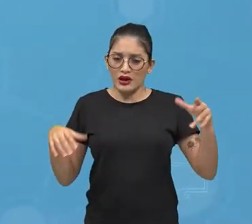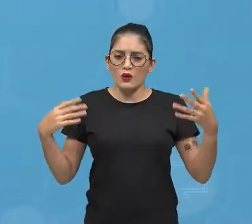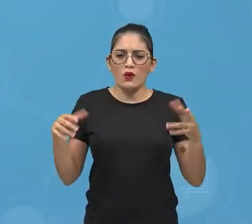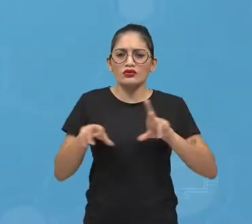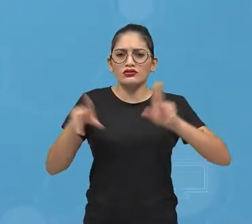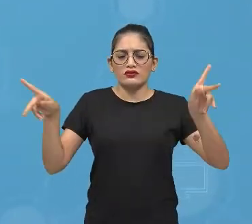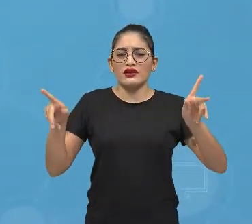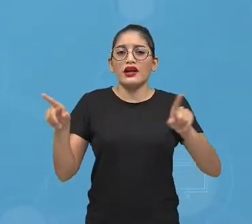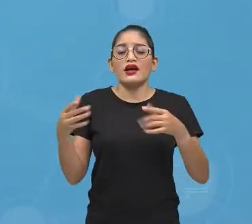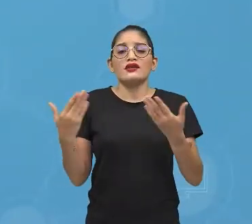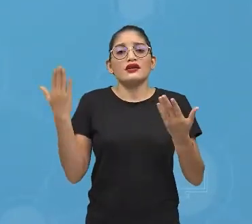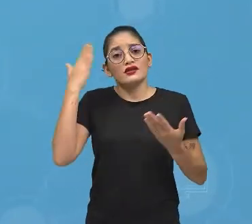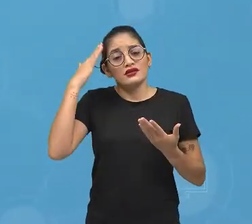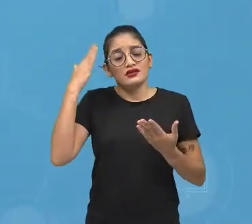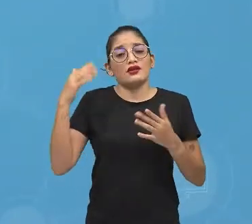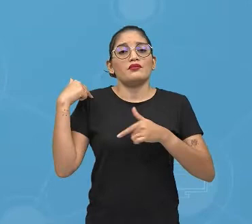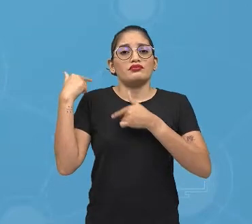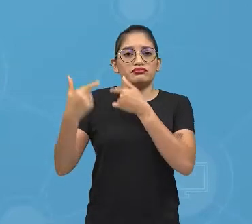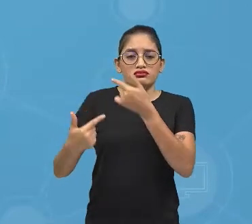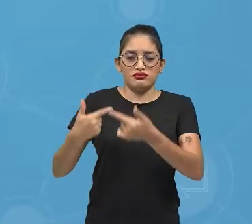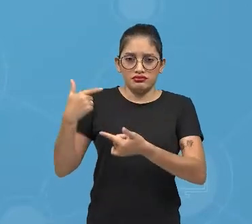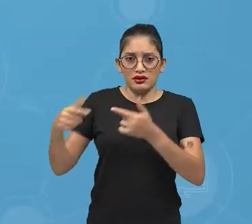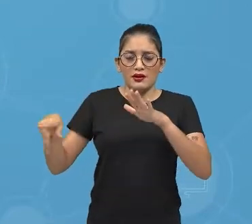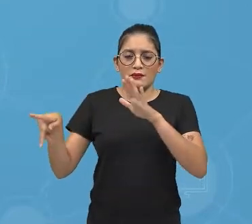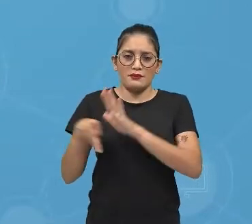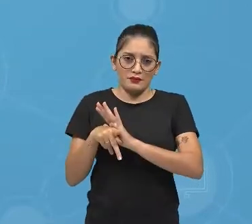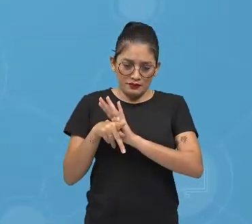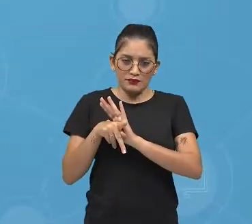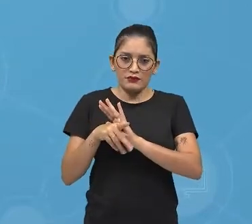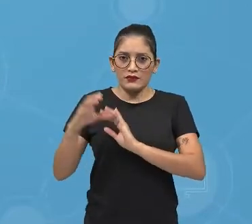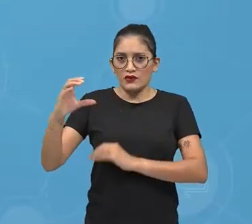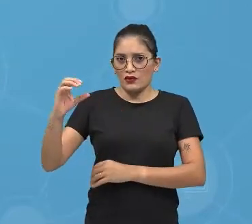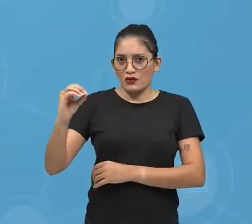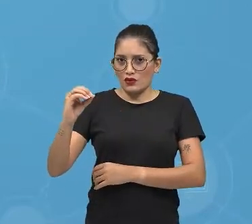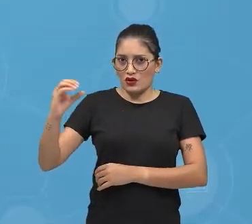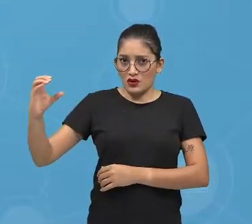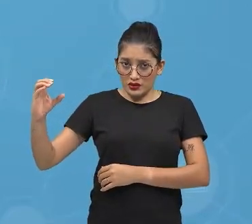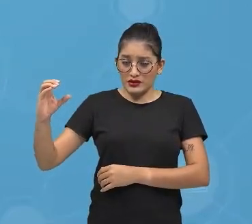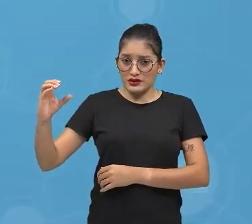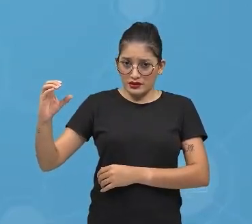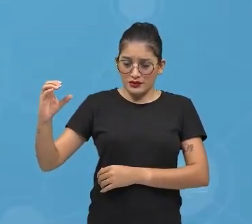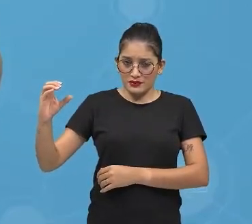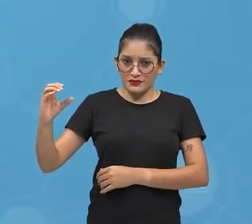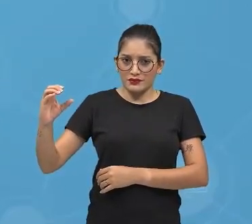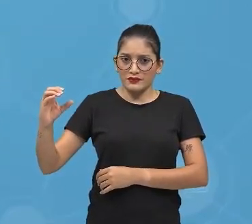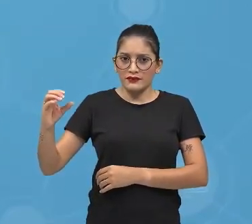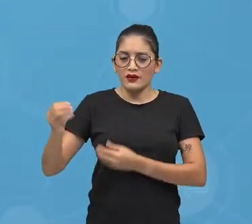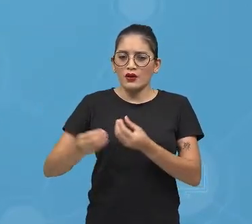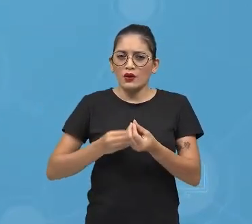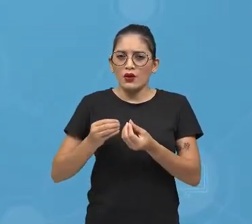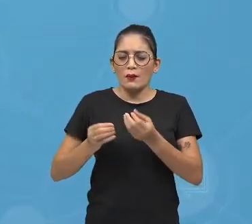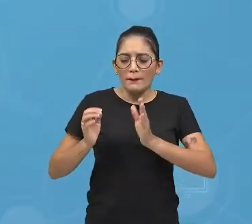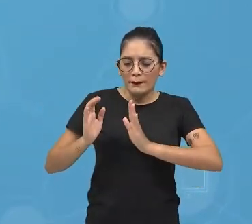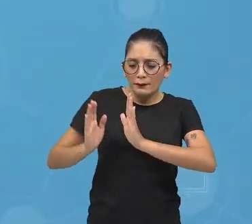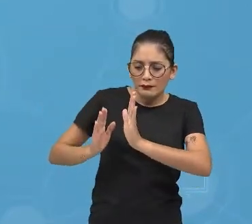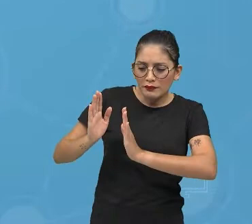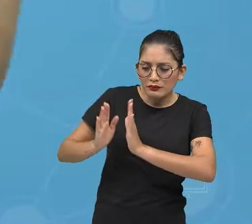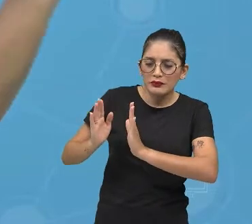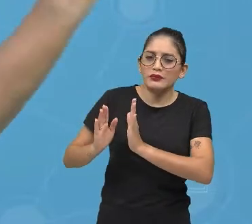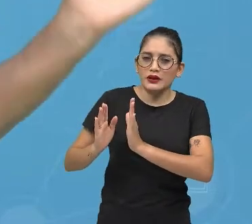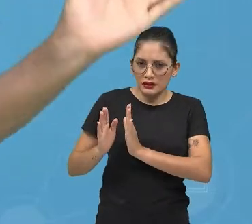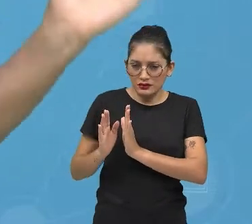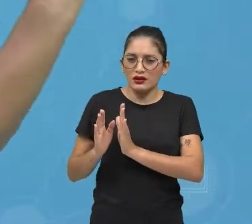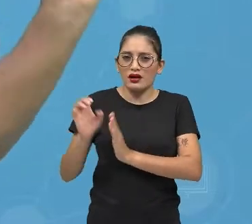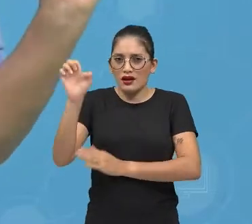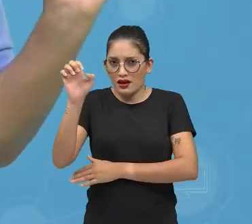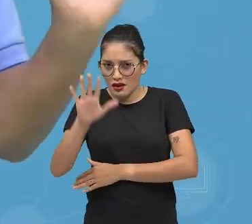as tradições religiosas de matriz ocidental. Quer dizer, que estão um pedacinho da Europa, um pedacinho da